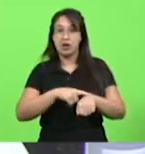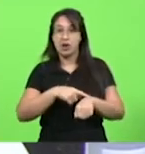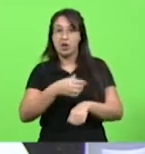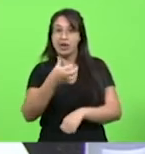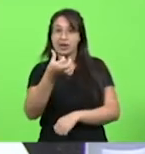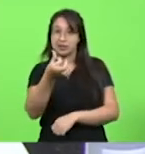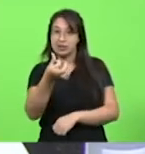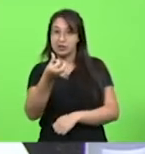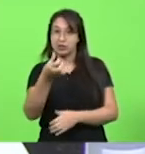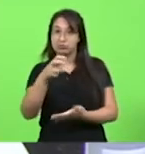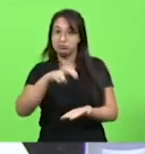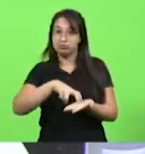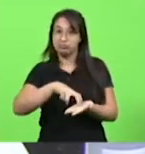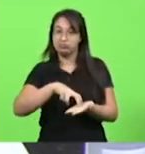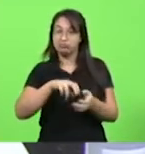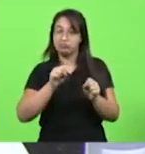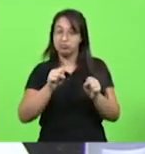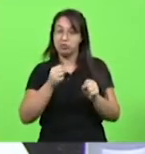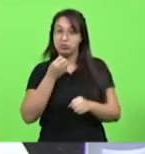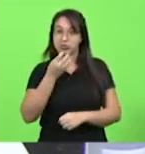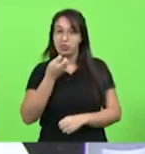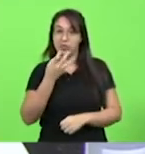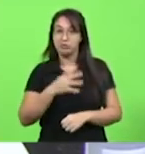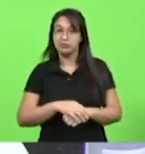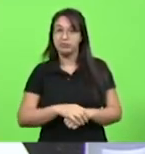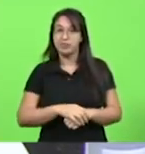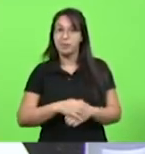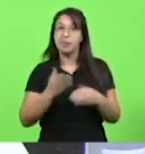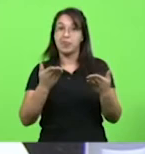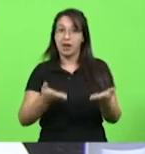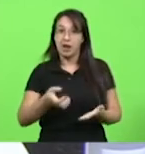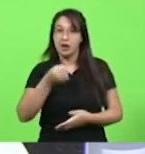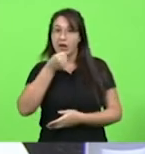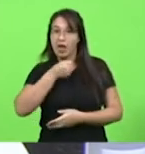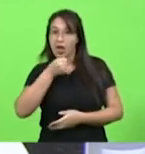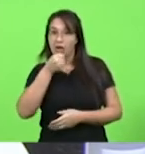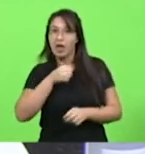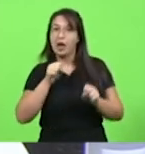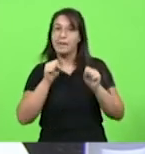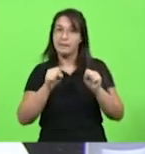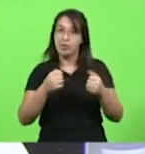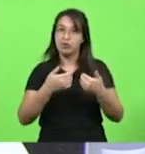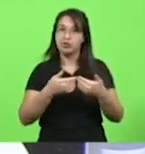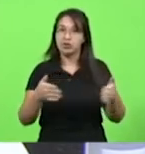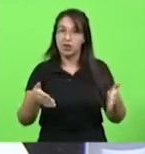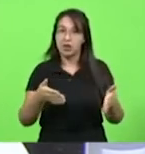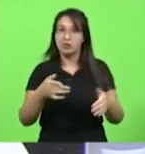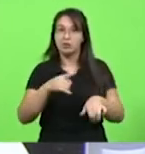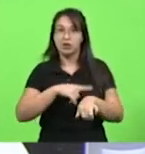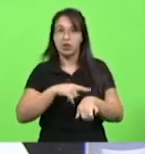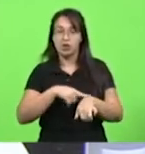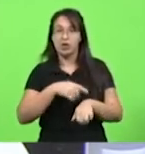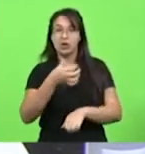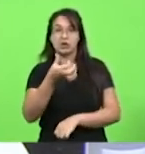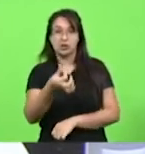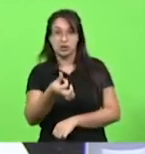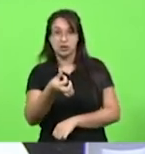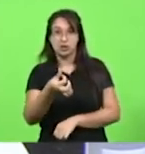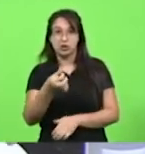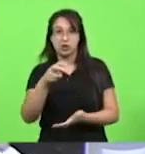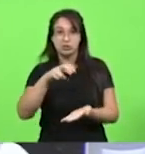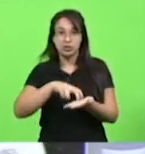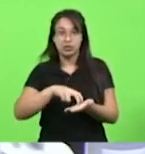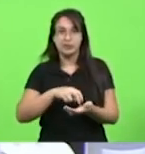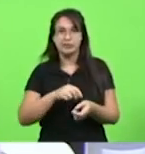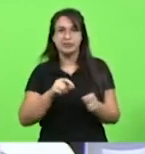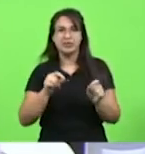né é o sujeito da sorveteria também pode começar abrir agora 6 horas da manhã e eu quero